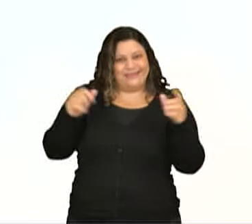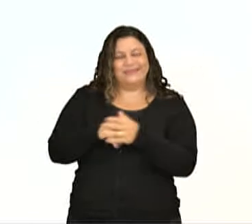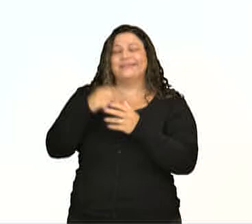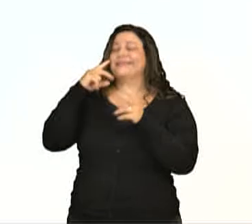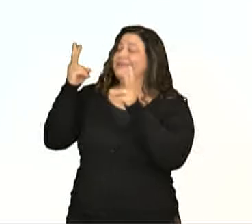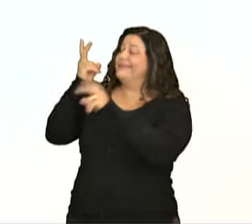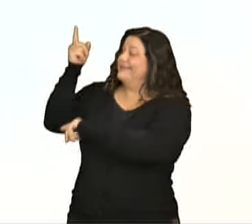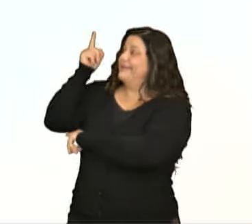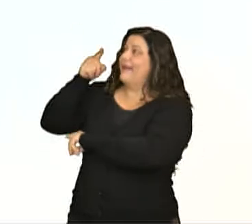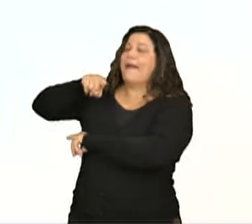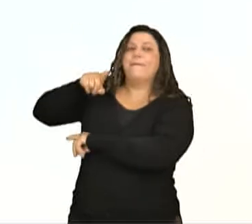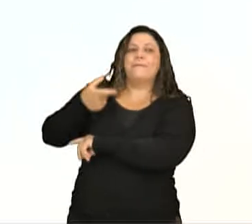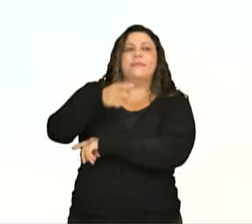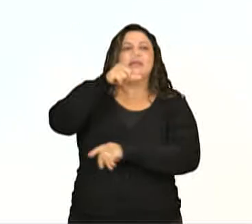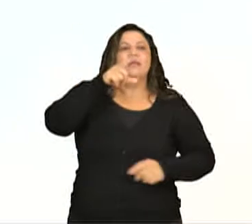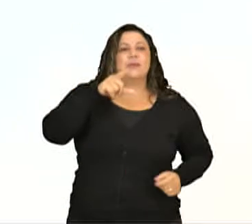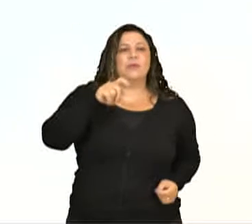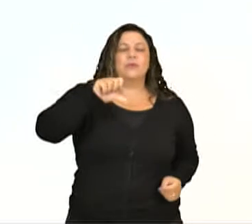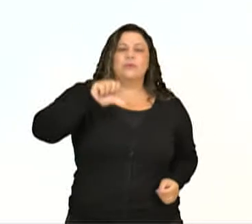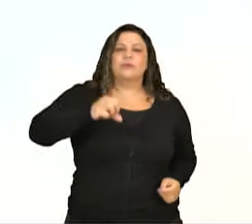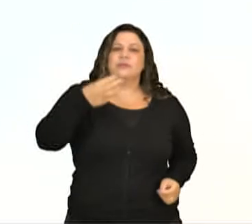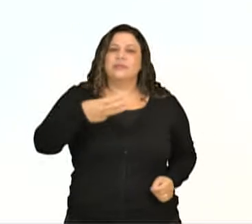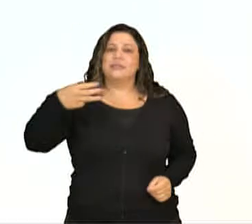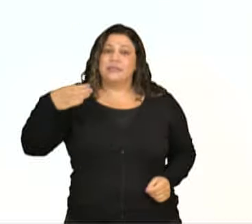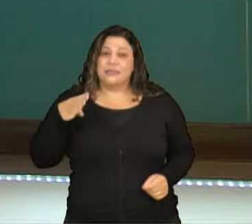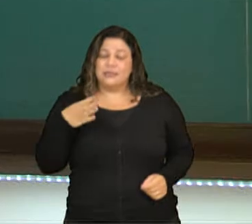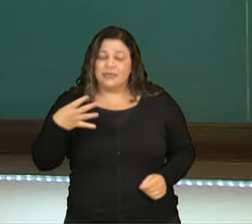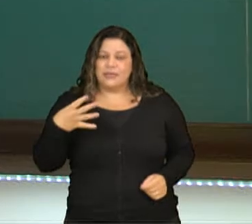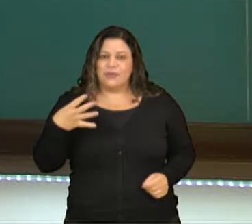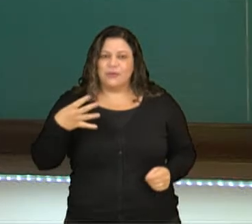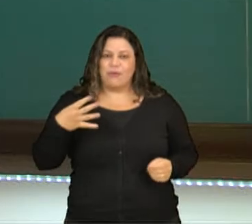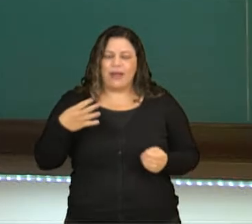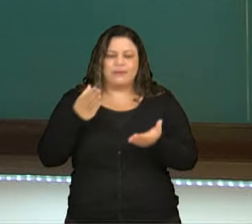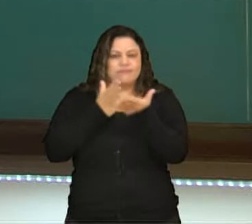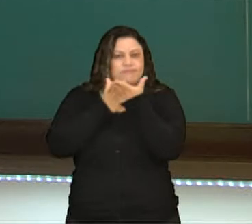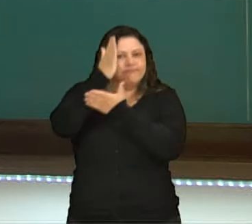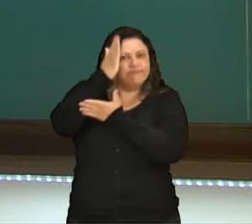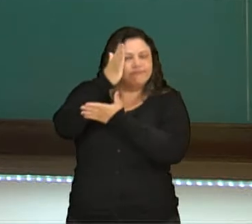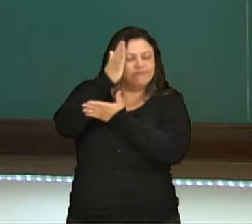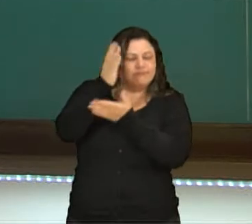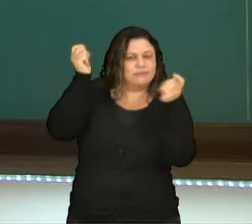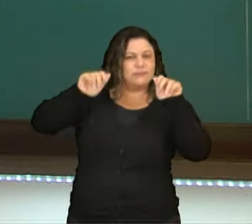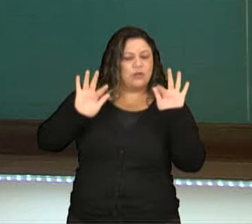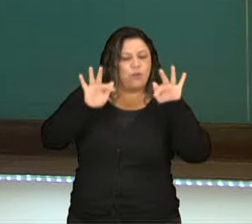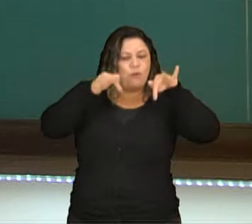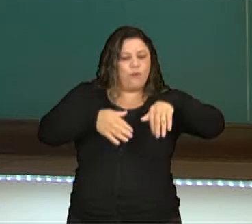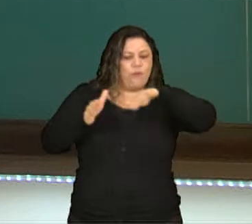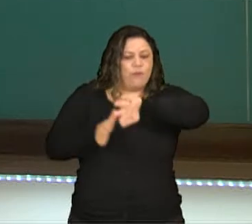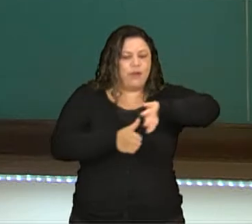1934, aprovada em 1934, que deu fim ao governo provisório, entrando aí o Brasil na fase do governo